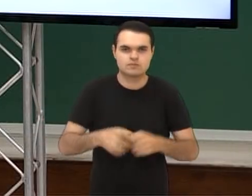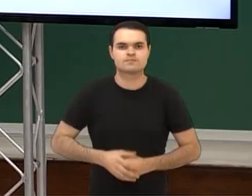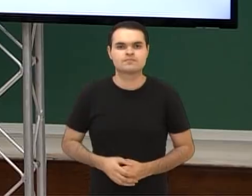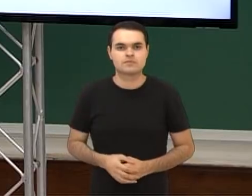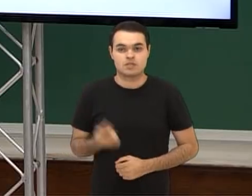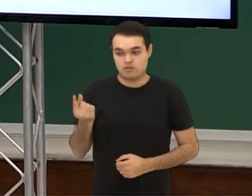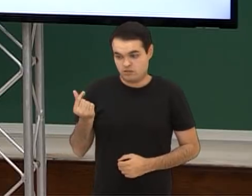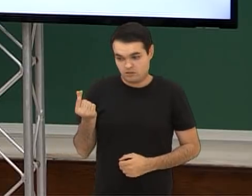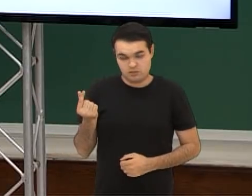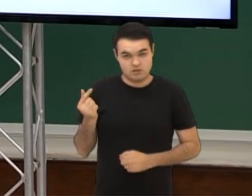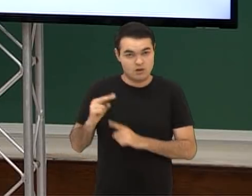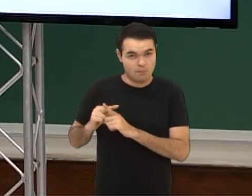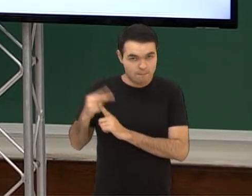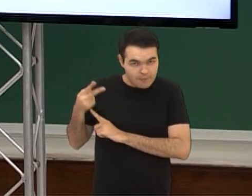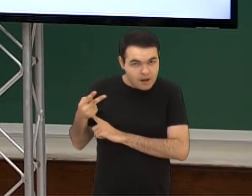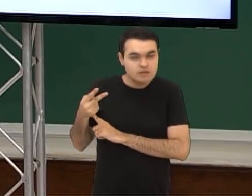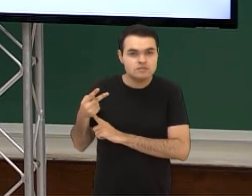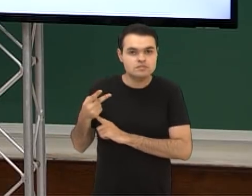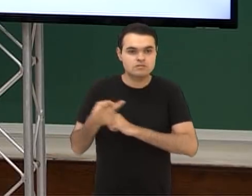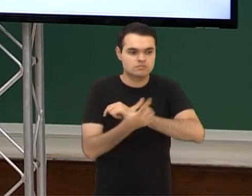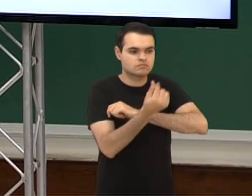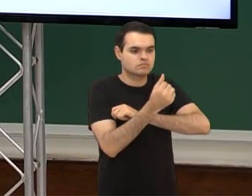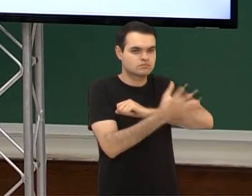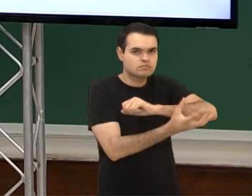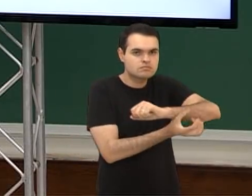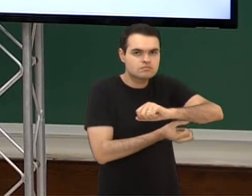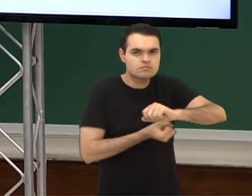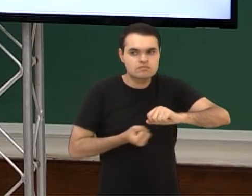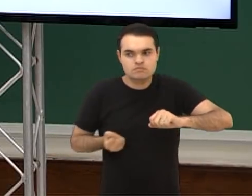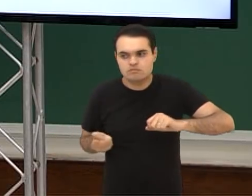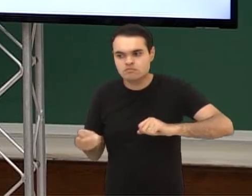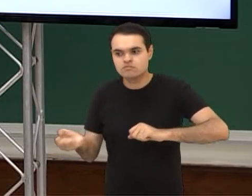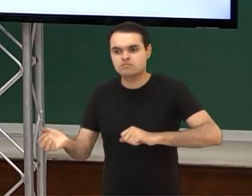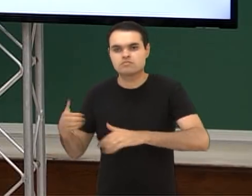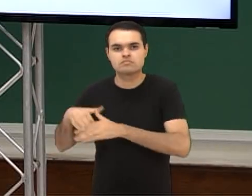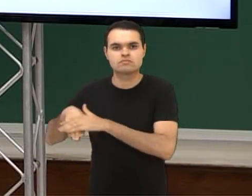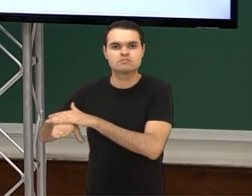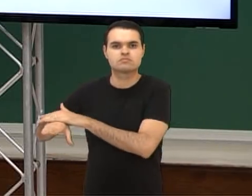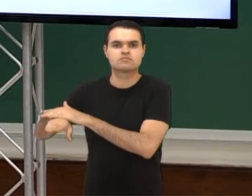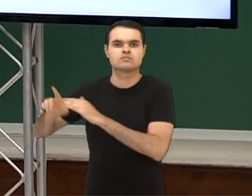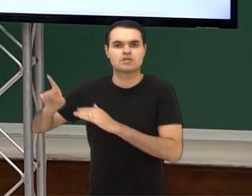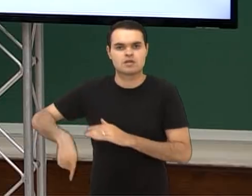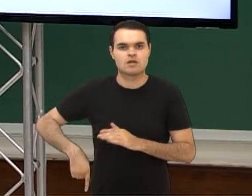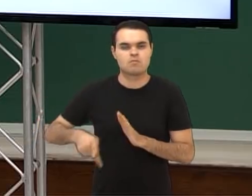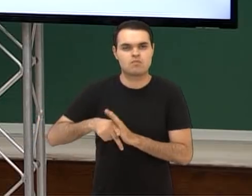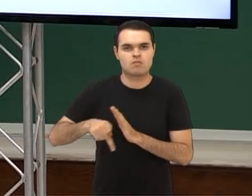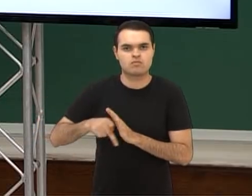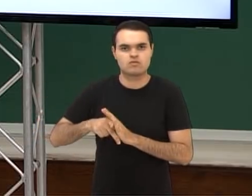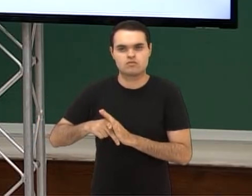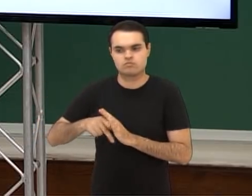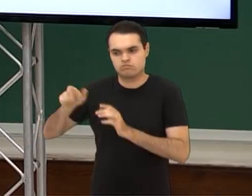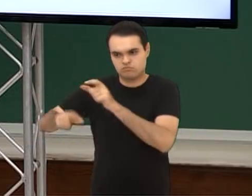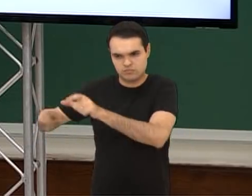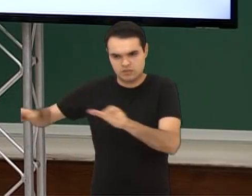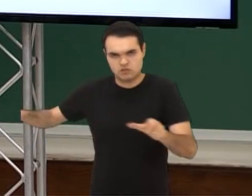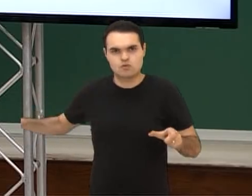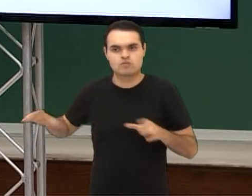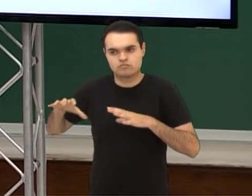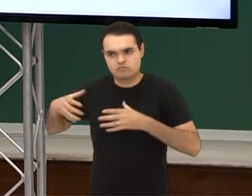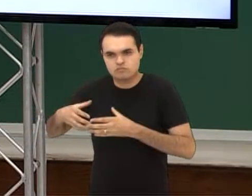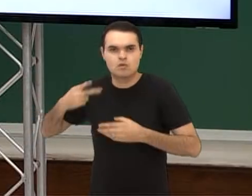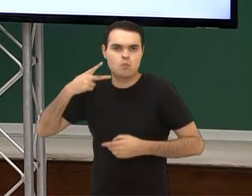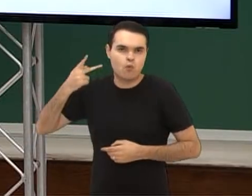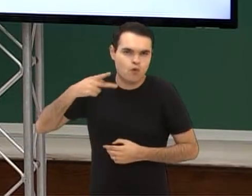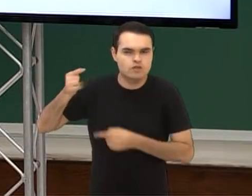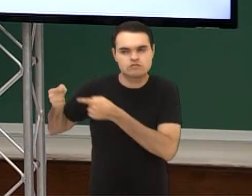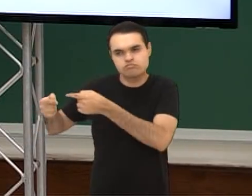esse dinheiro a mais desviado, ele ia para contas de executivos de partidos e de políticos,